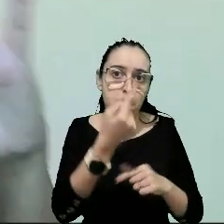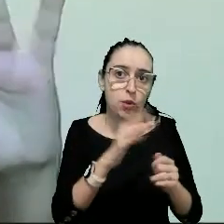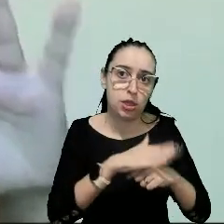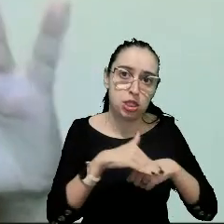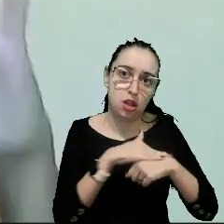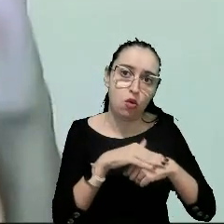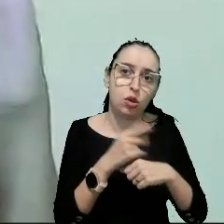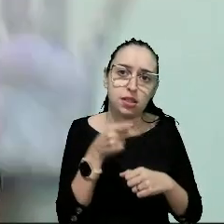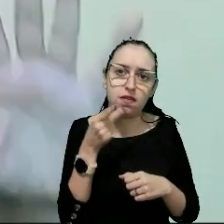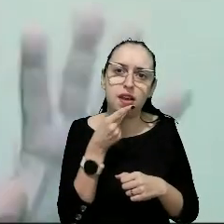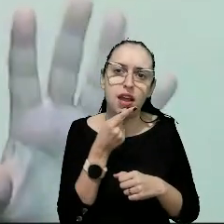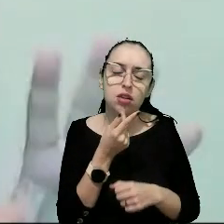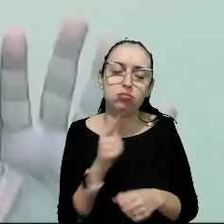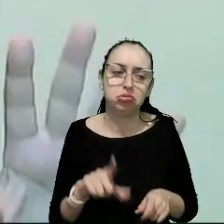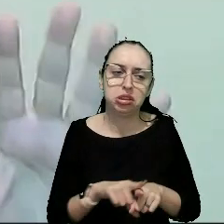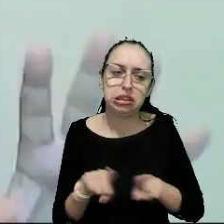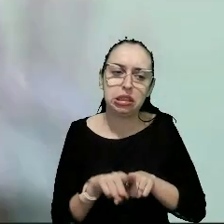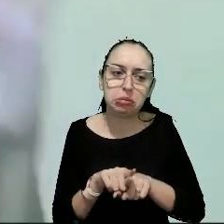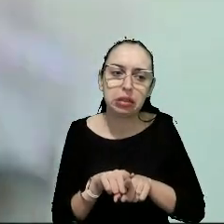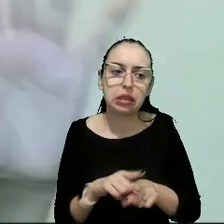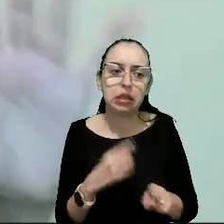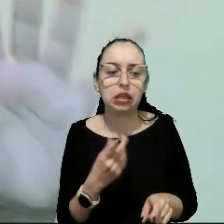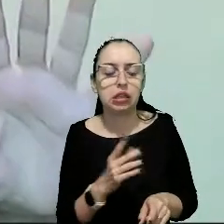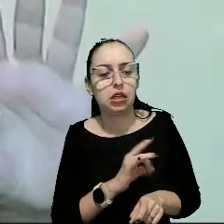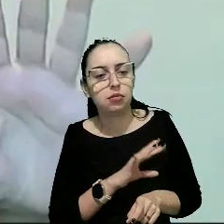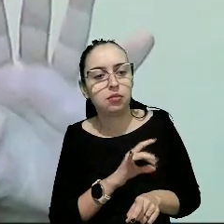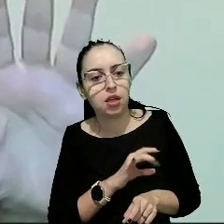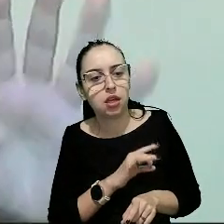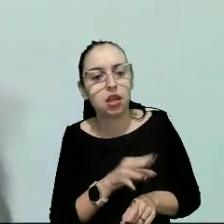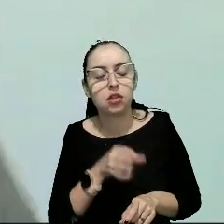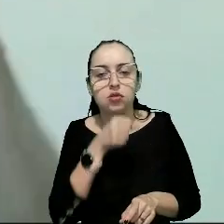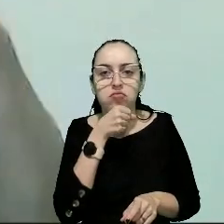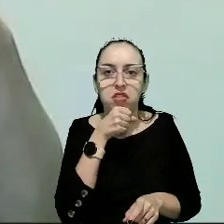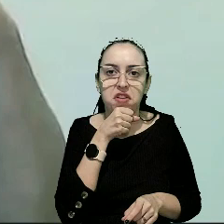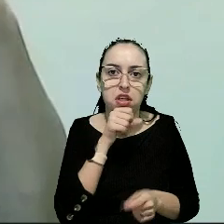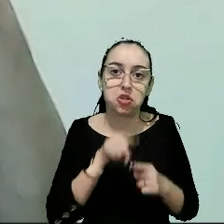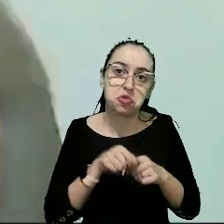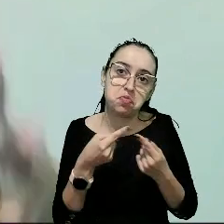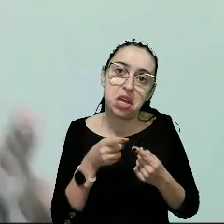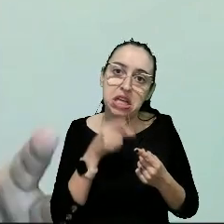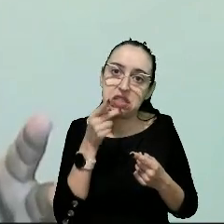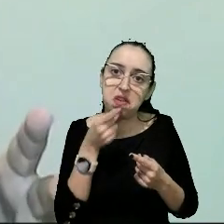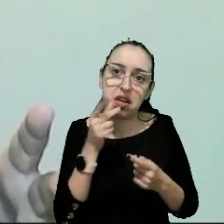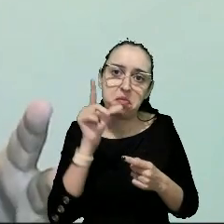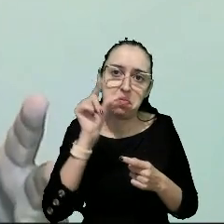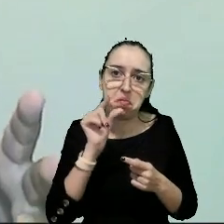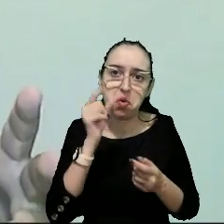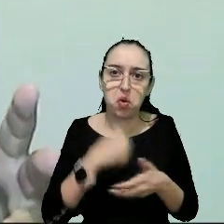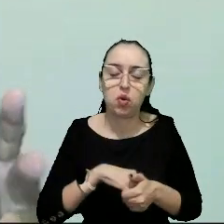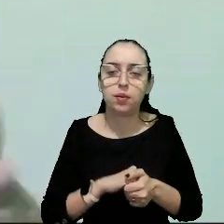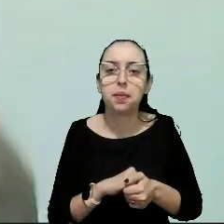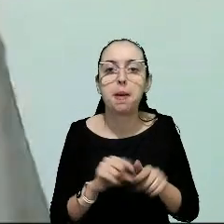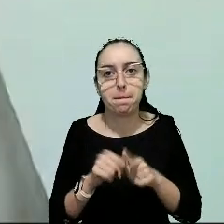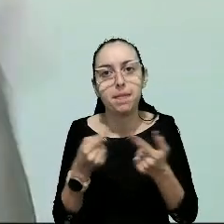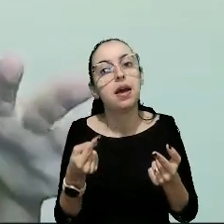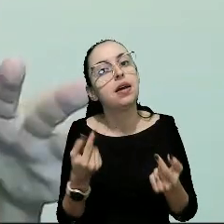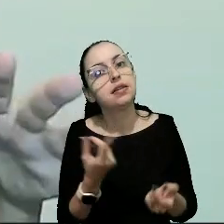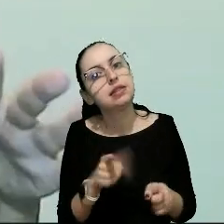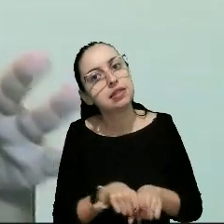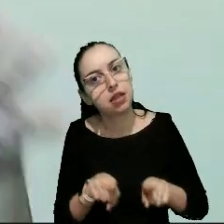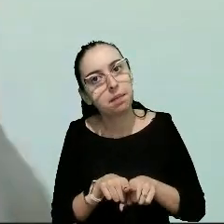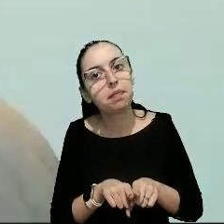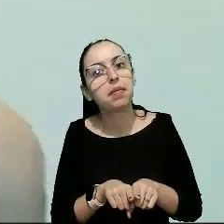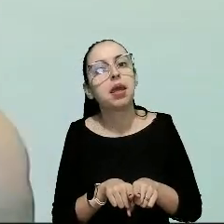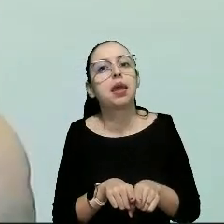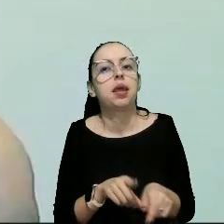nossa conversa. Eles também têm medo de envelhecer, mas eles falam menos sobre isso. Mas eles também